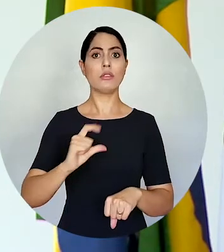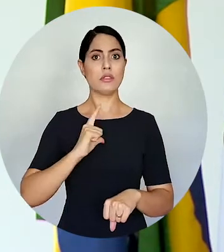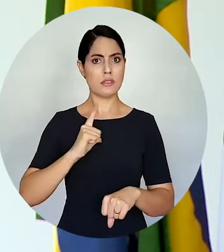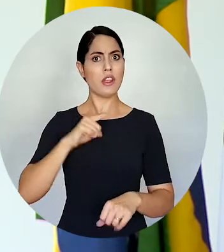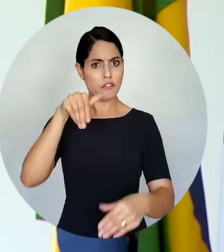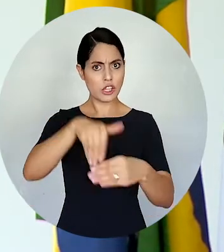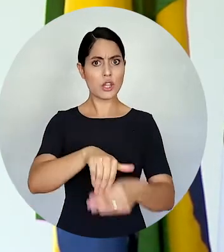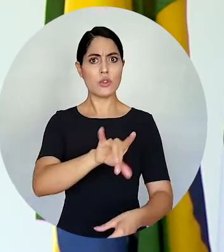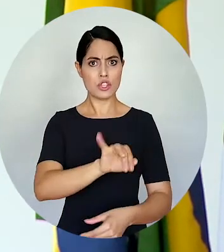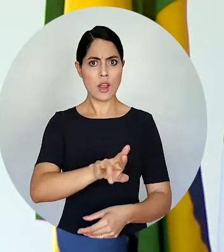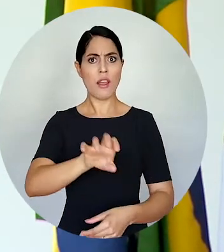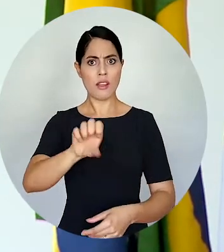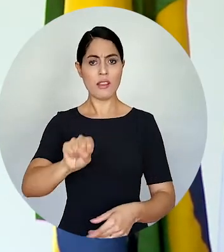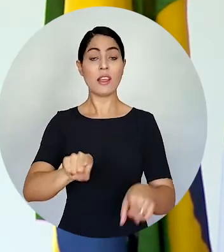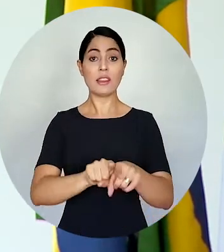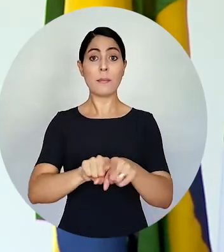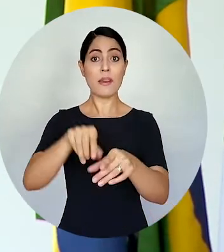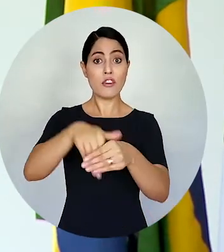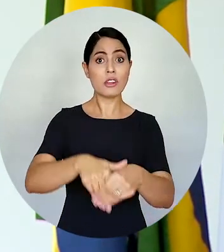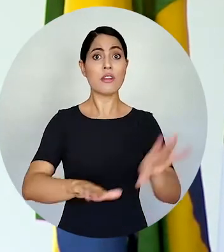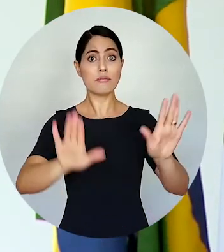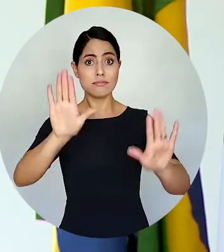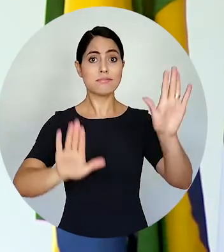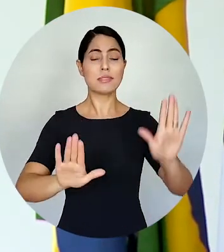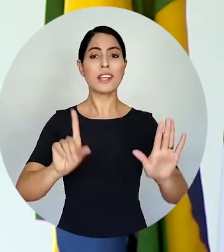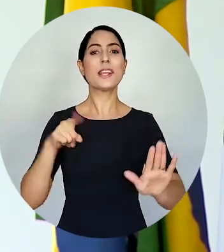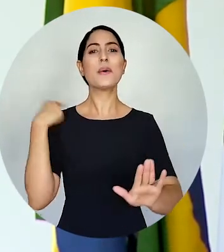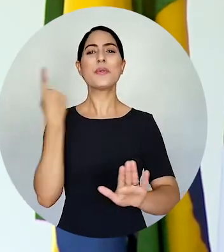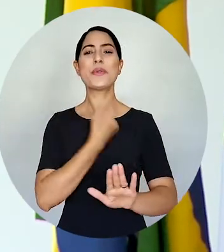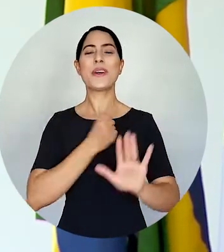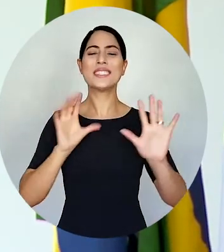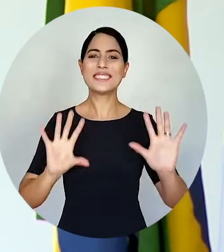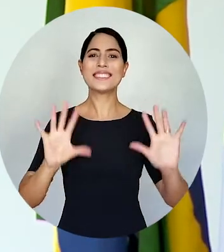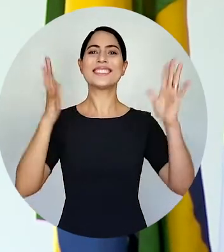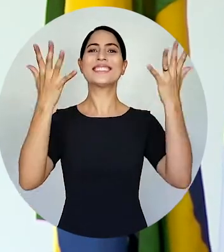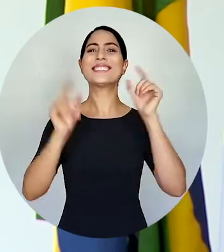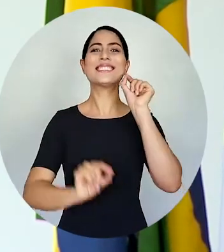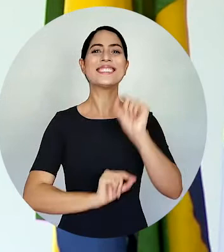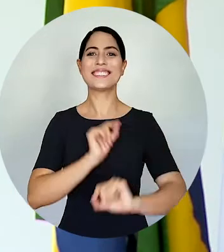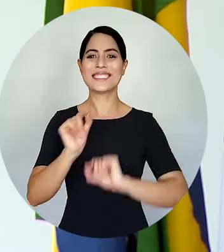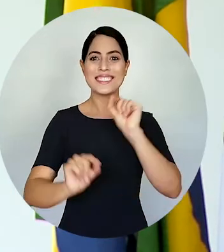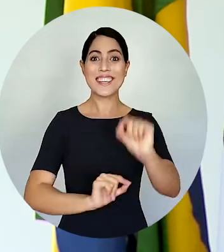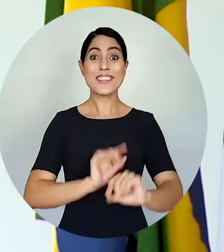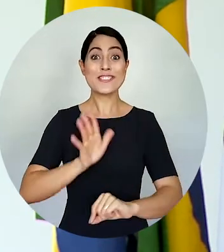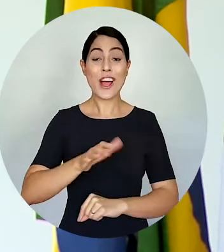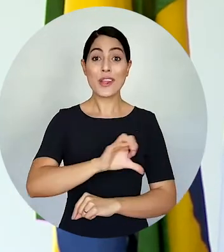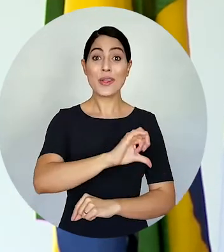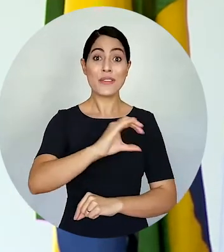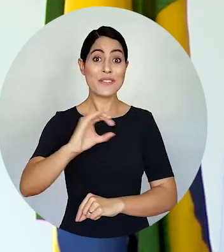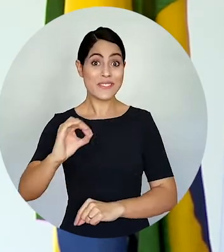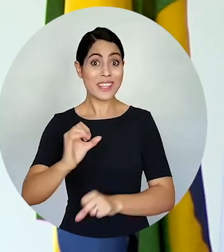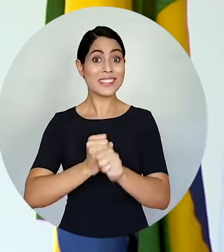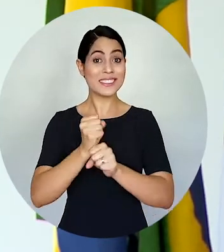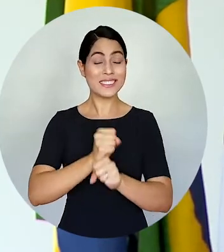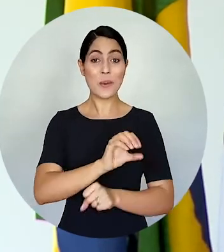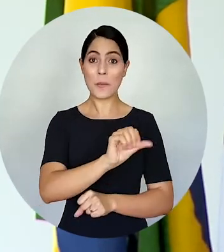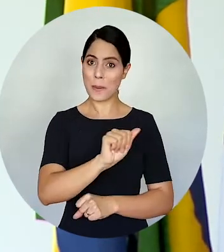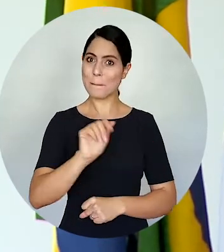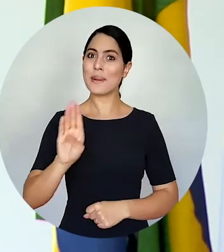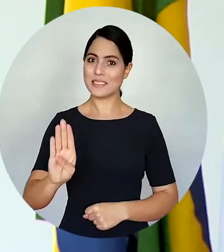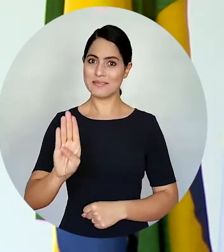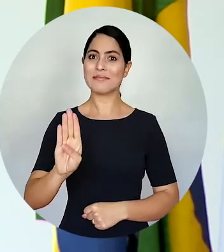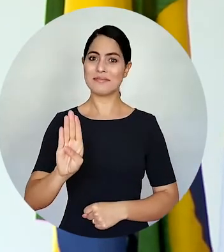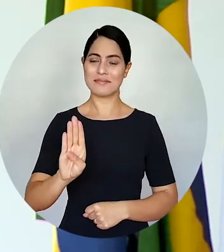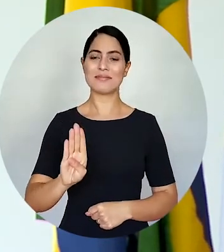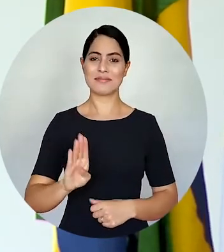eleições, né? É muito importante frisar que estamos comemorando os 90 anos da Ordem dos